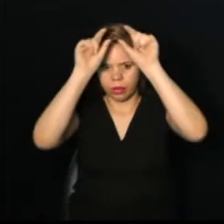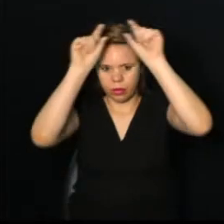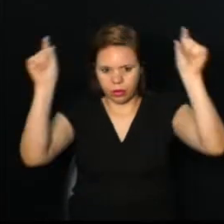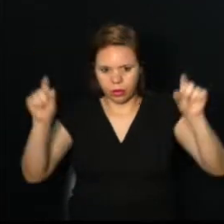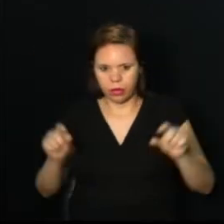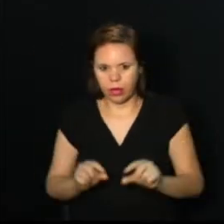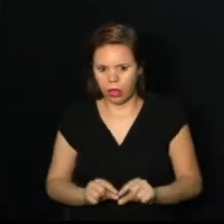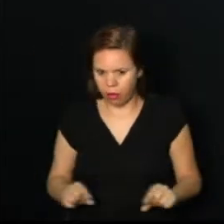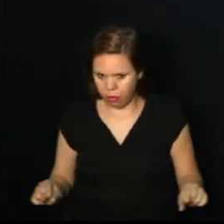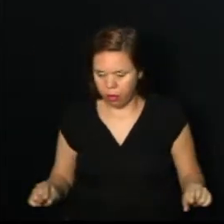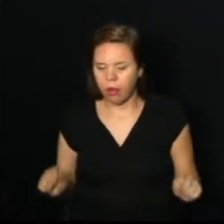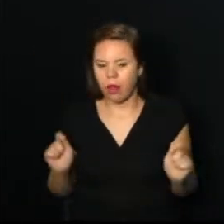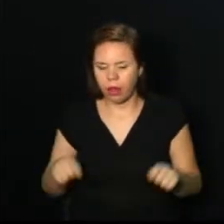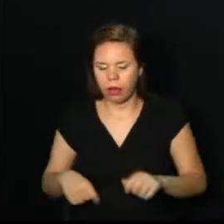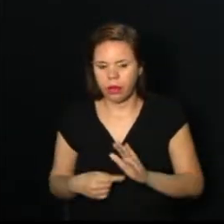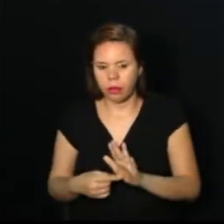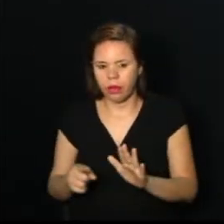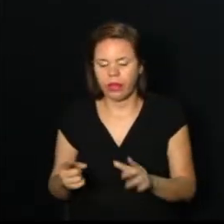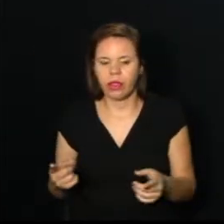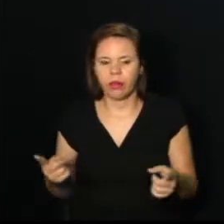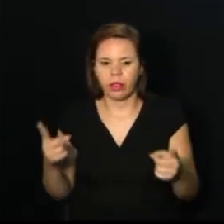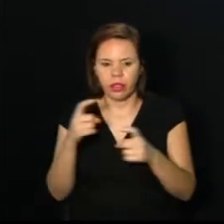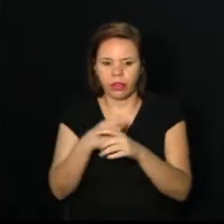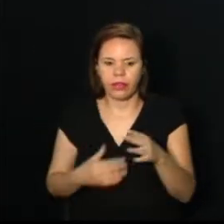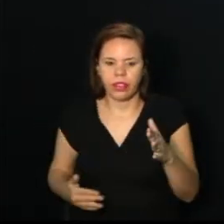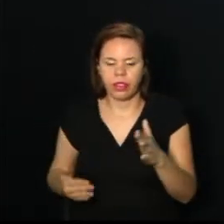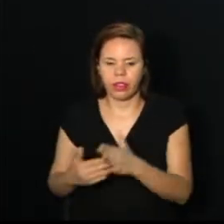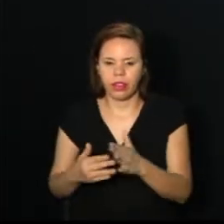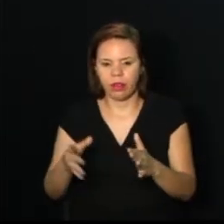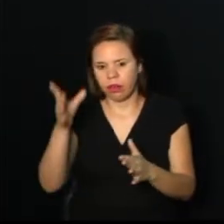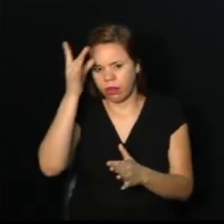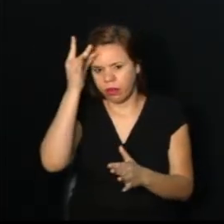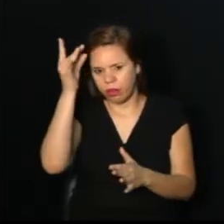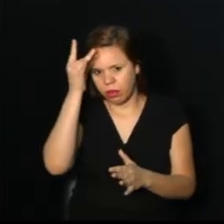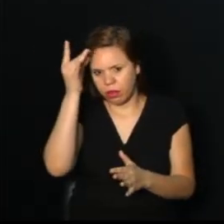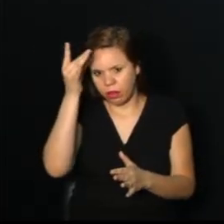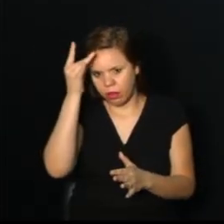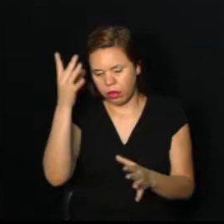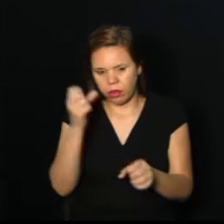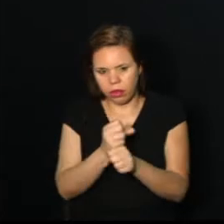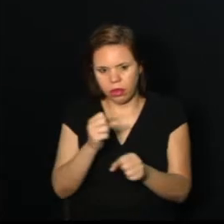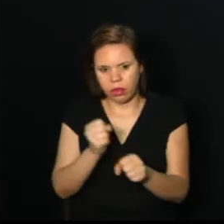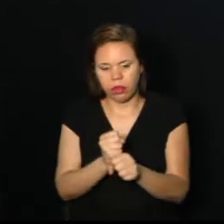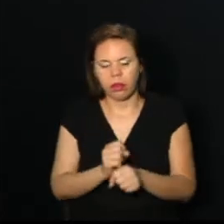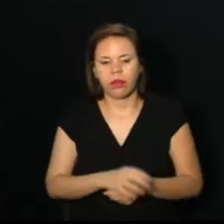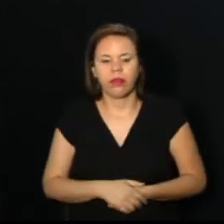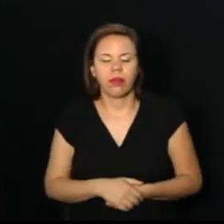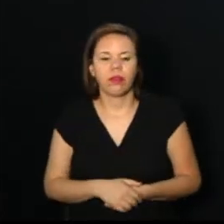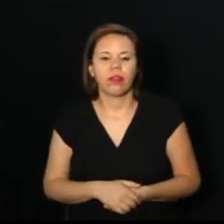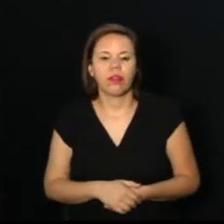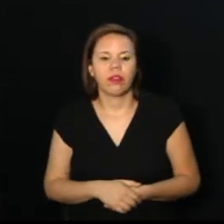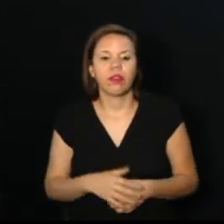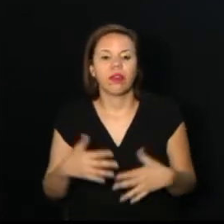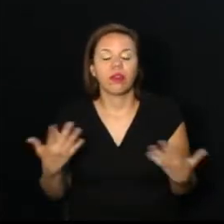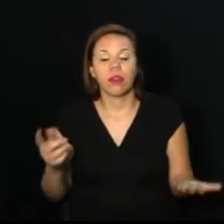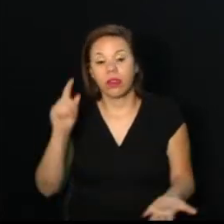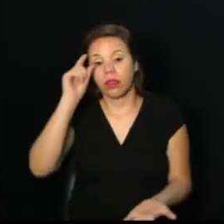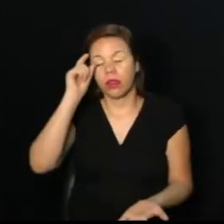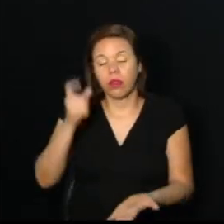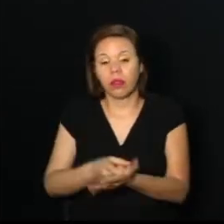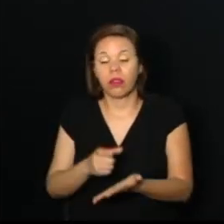aqui embaixo. E dificuldades na decodificação. A dislexia